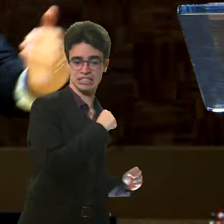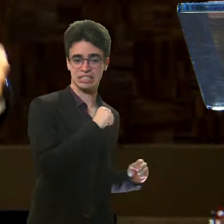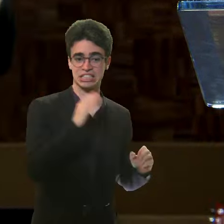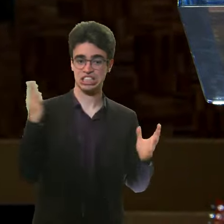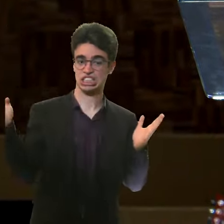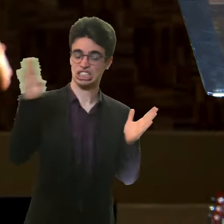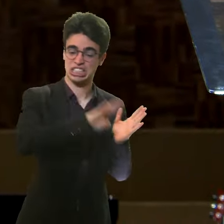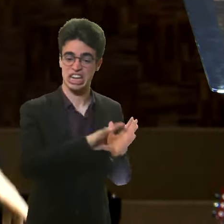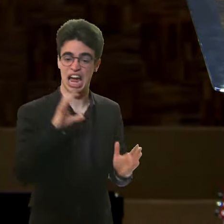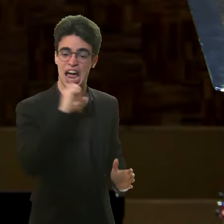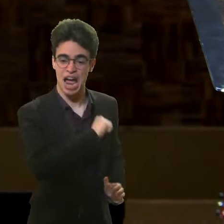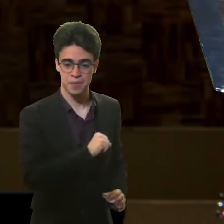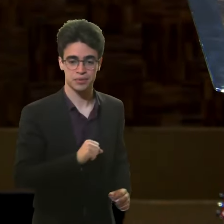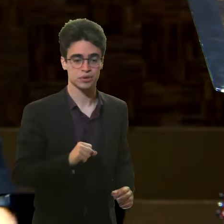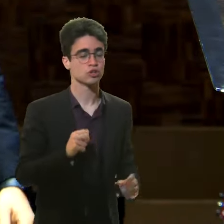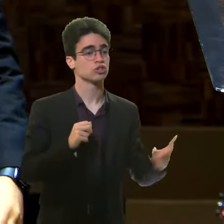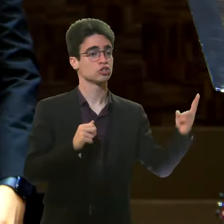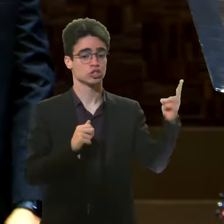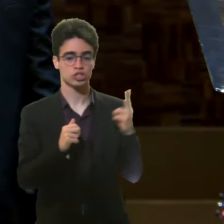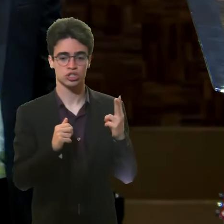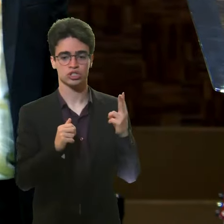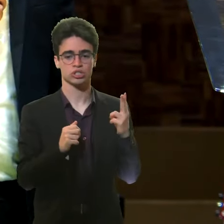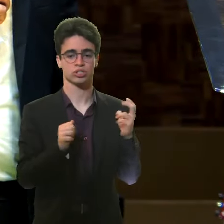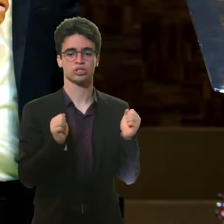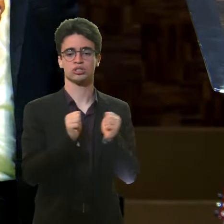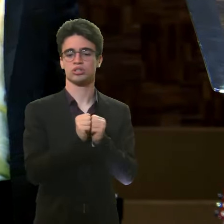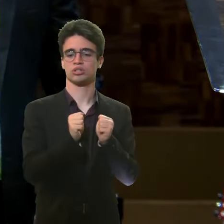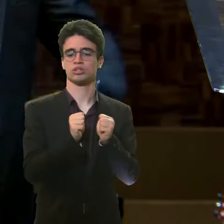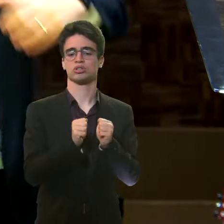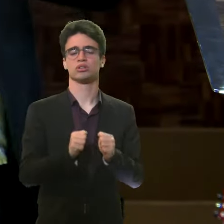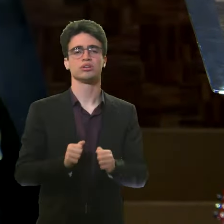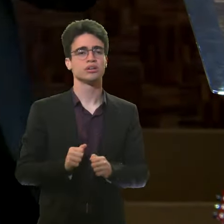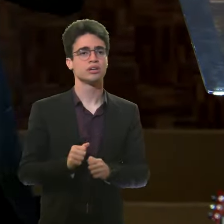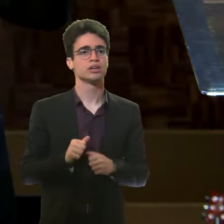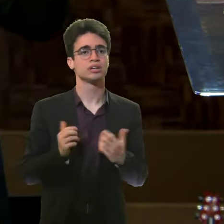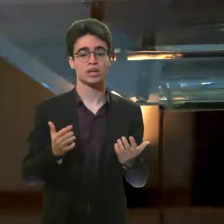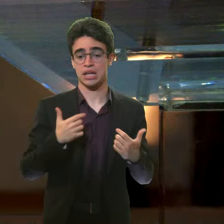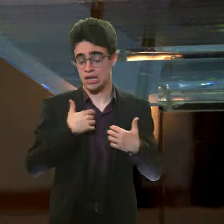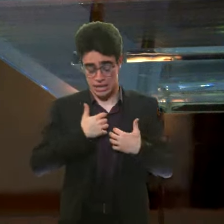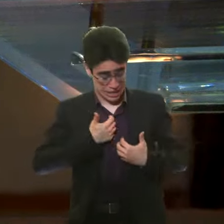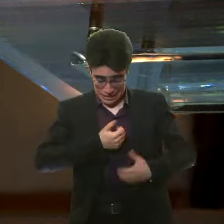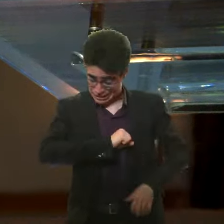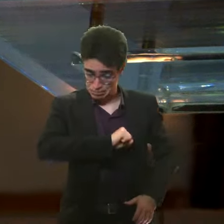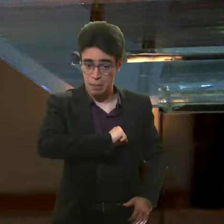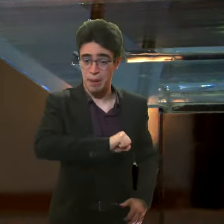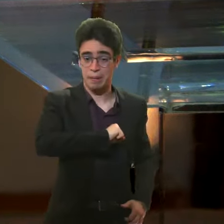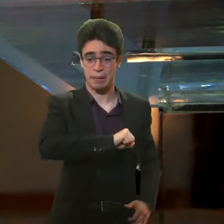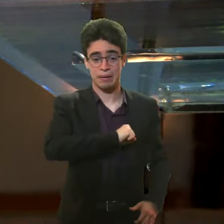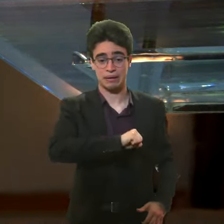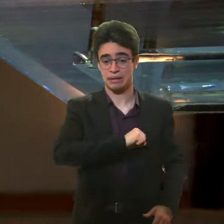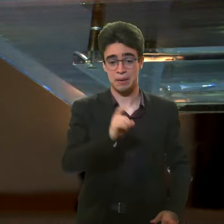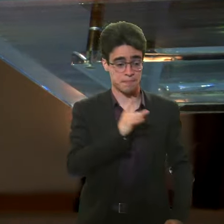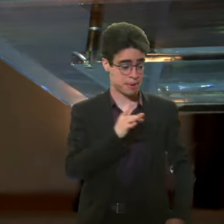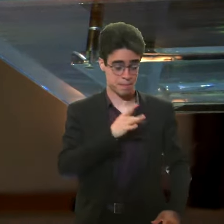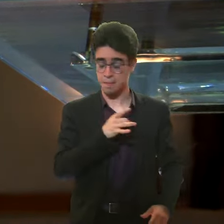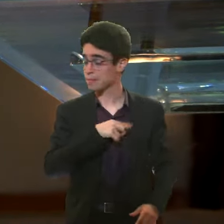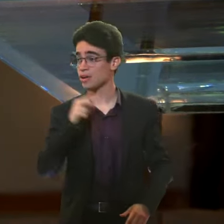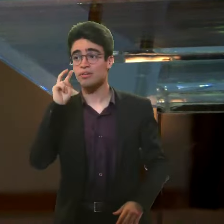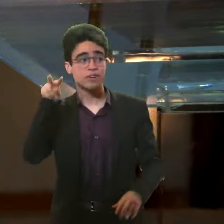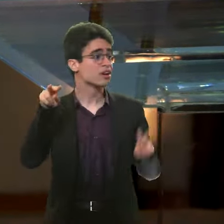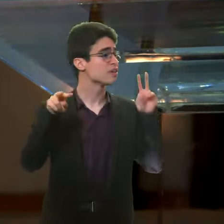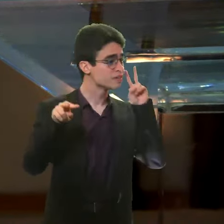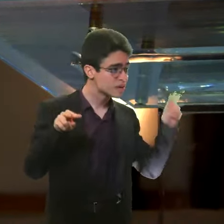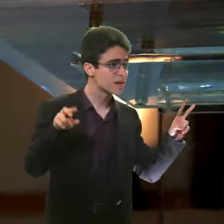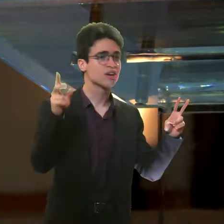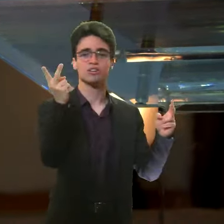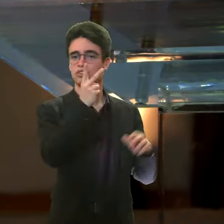era mais rápido, e de repente os dois já estavam do meu lado. E eu estava, o coração disparado, aquele medo, vi eles ali,